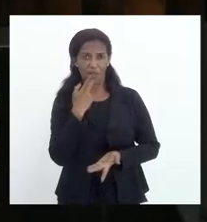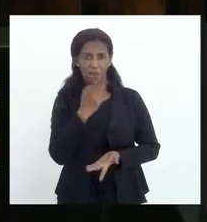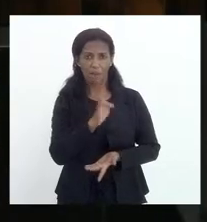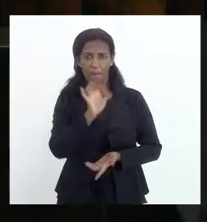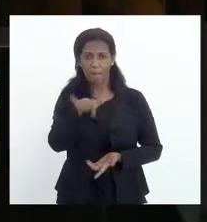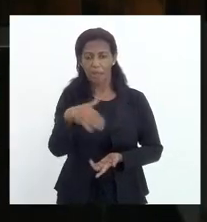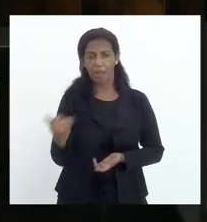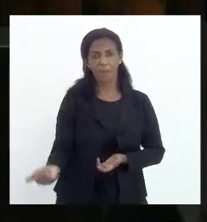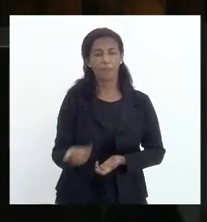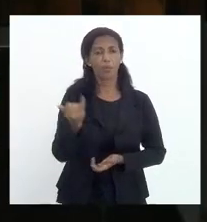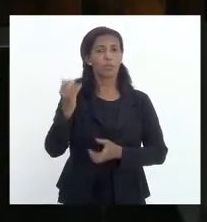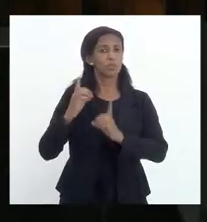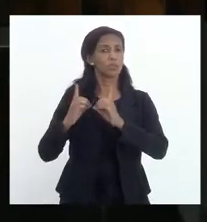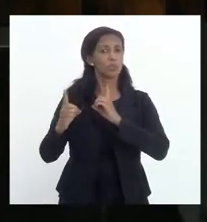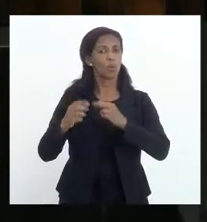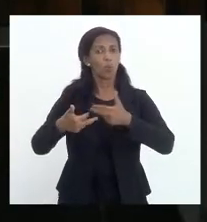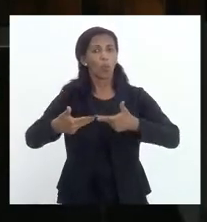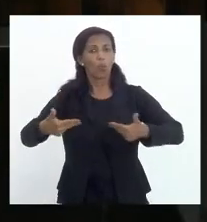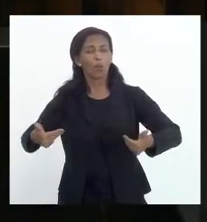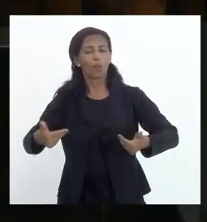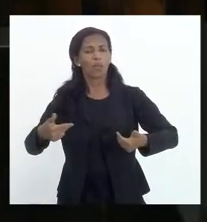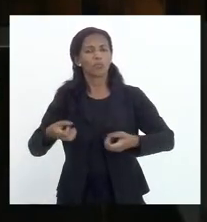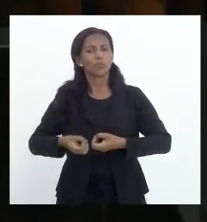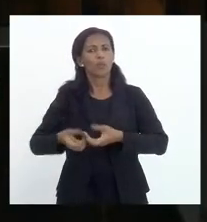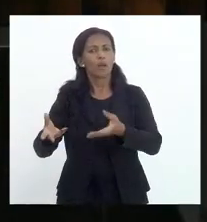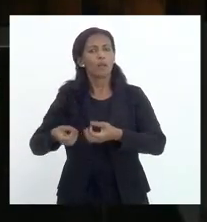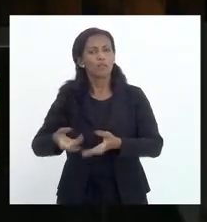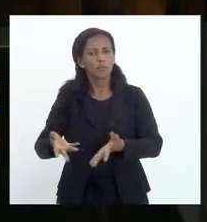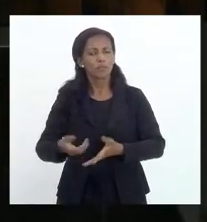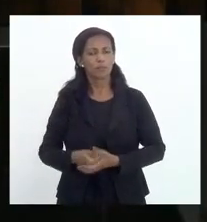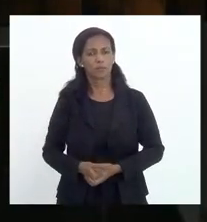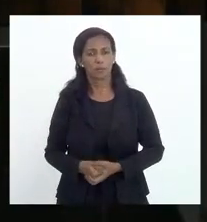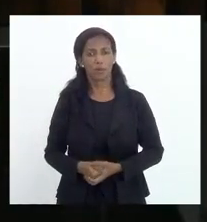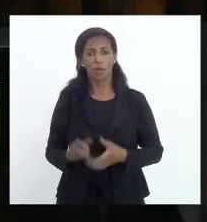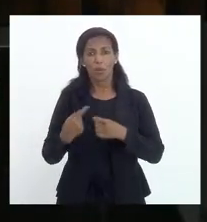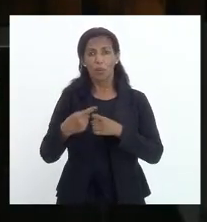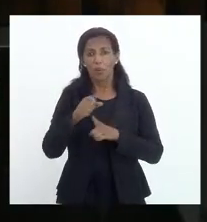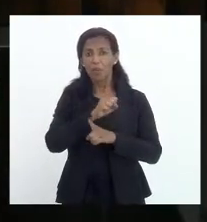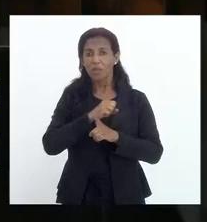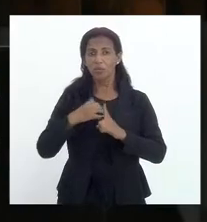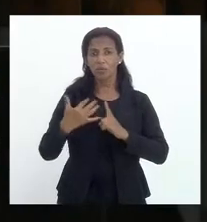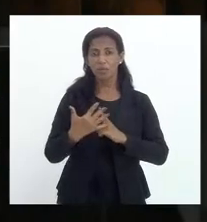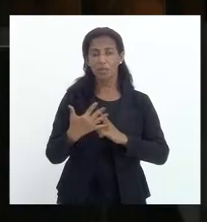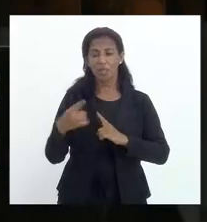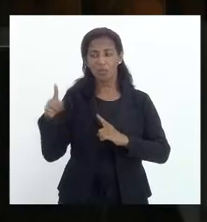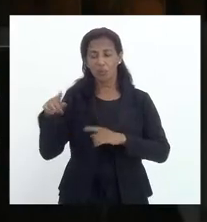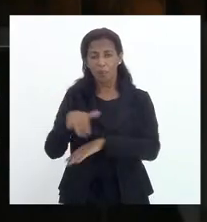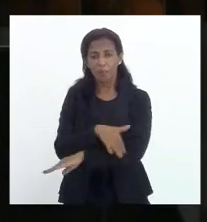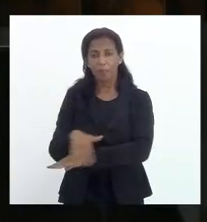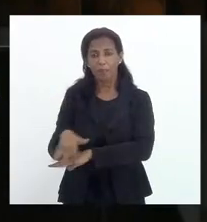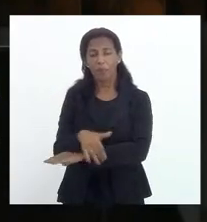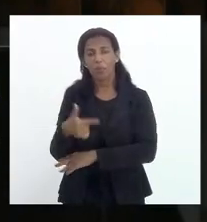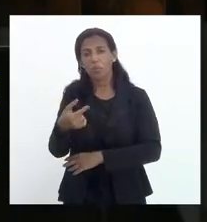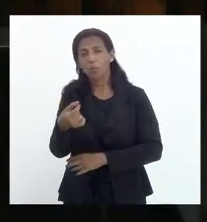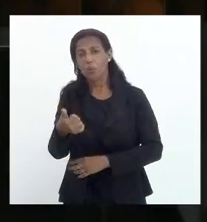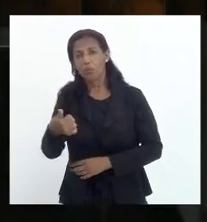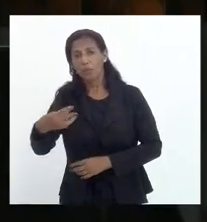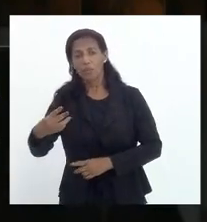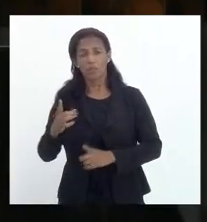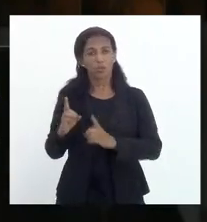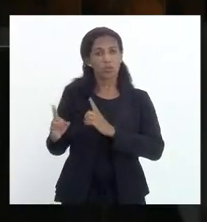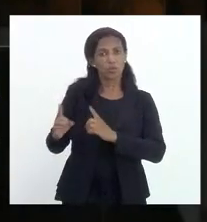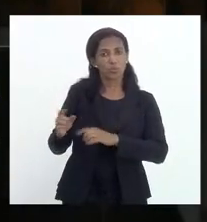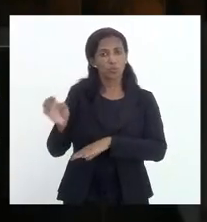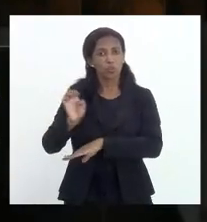a importância de discutir a qualidade do gasto. Porque a sociedade foi para as ruas em 2013 discutir que